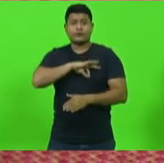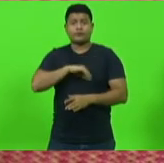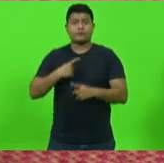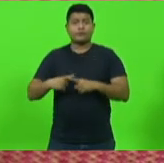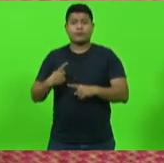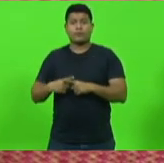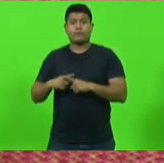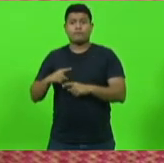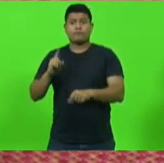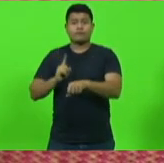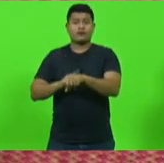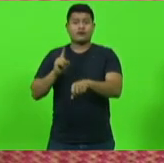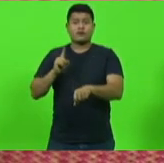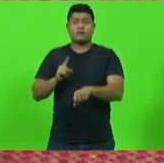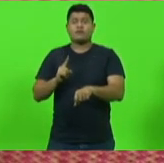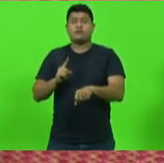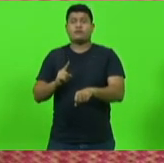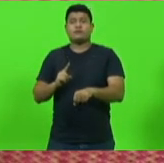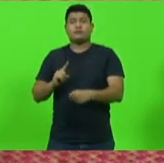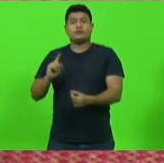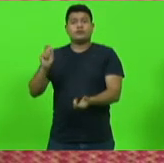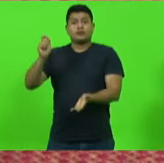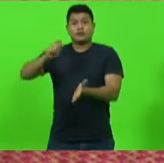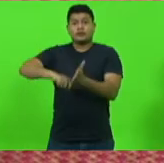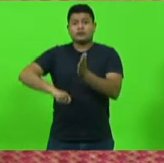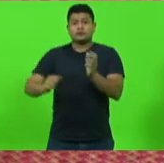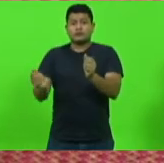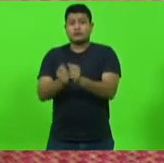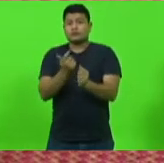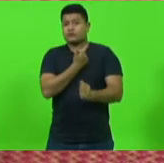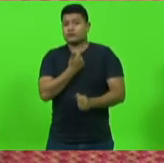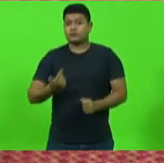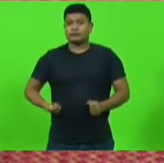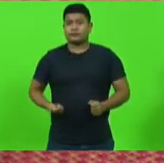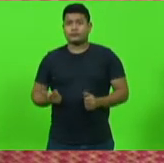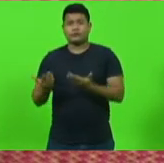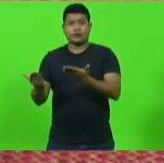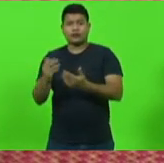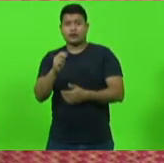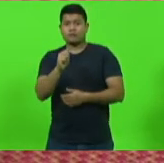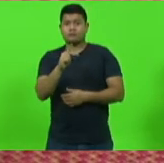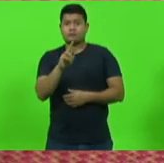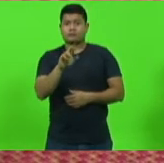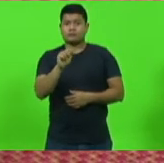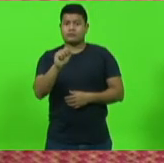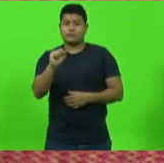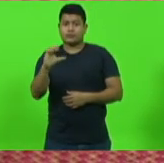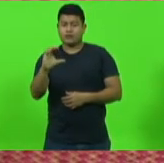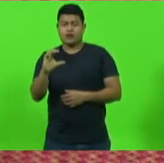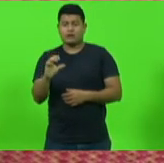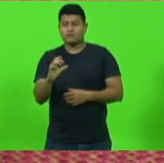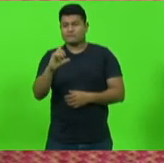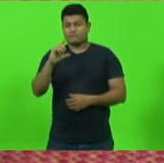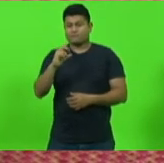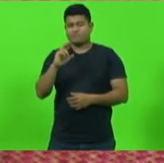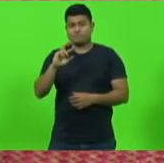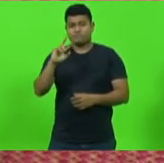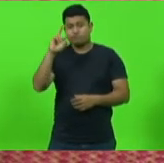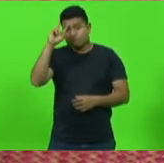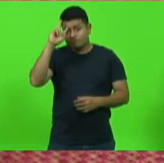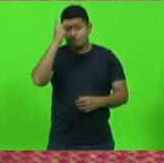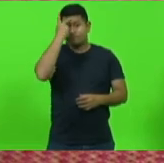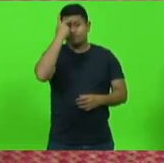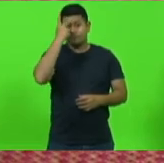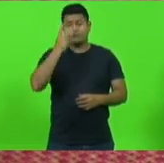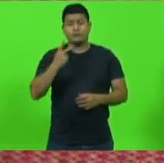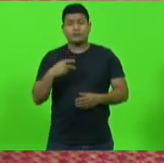de concretizar com o governo, a APRASC voltou atrás e aquele aumento daí entrou a